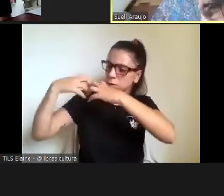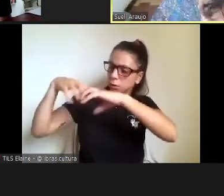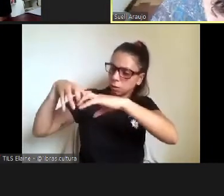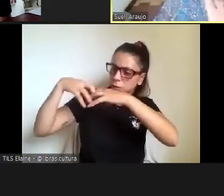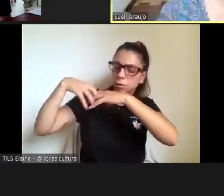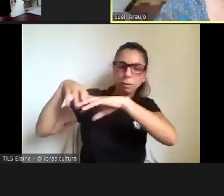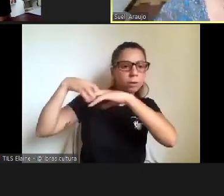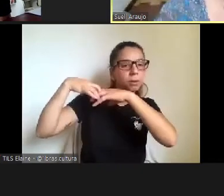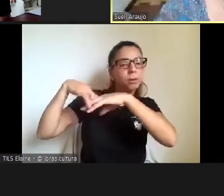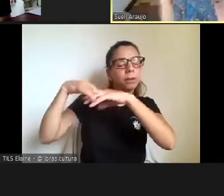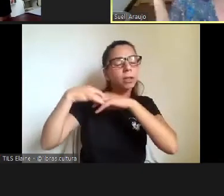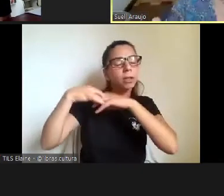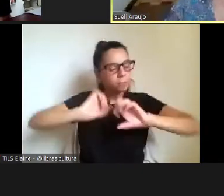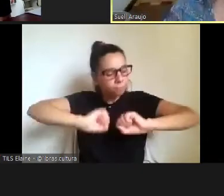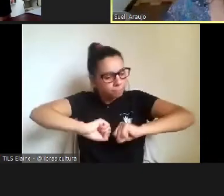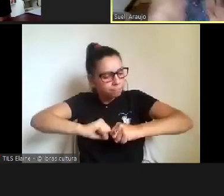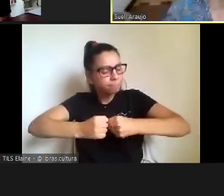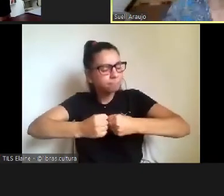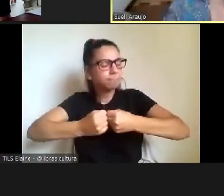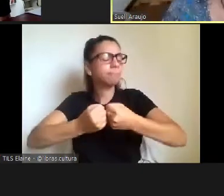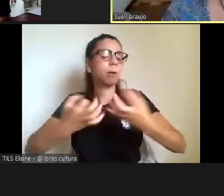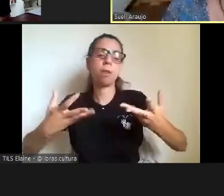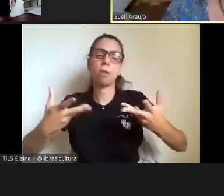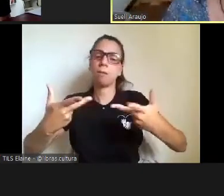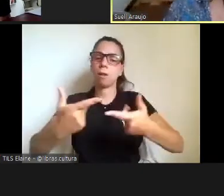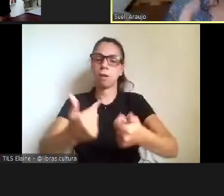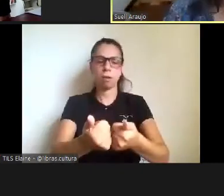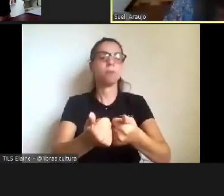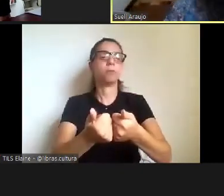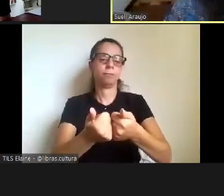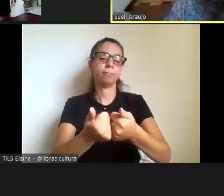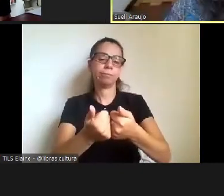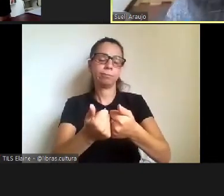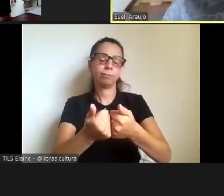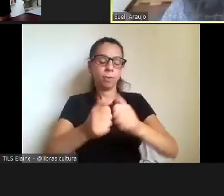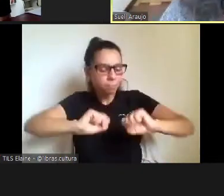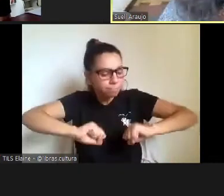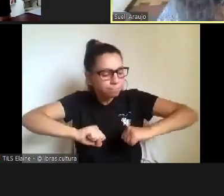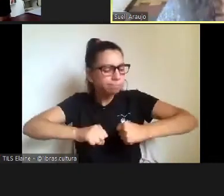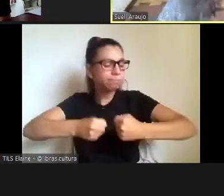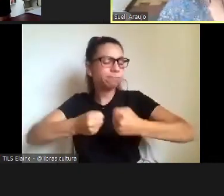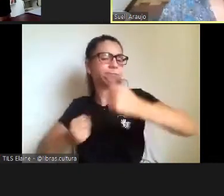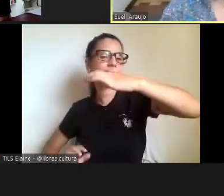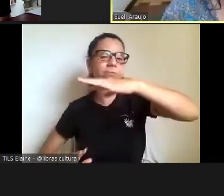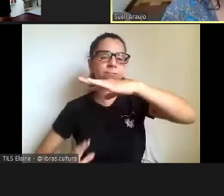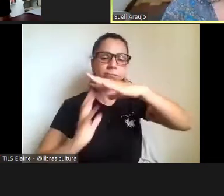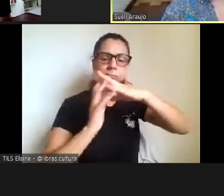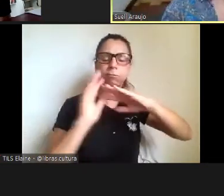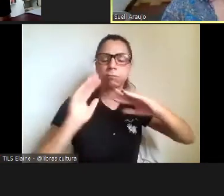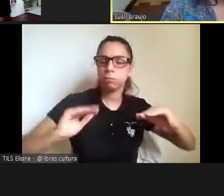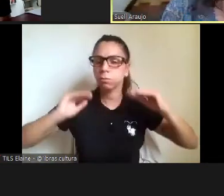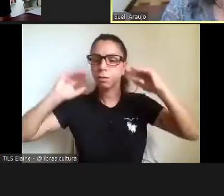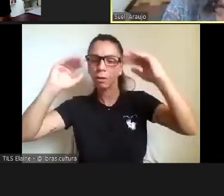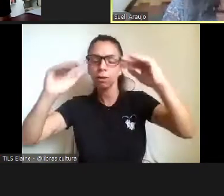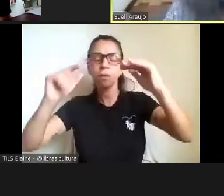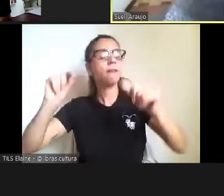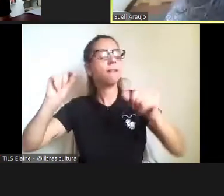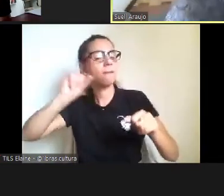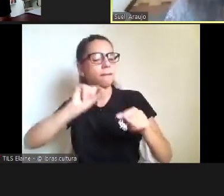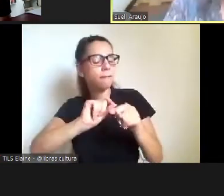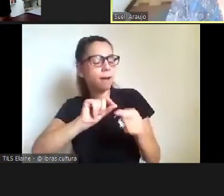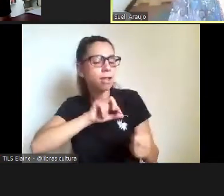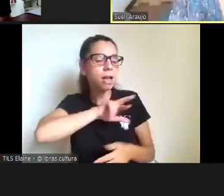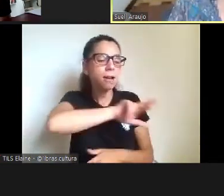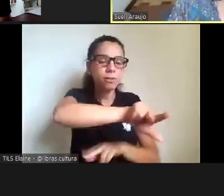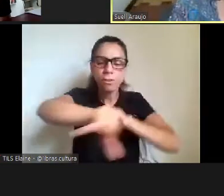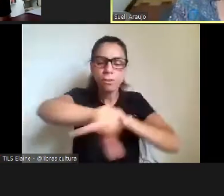construídas com a coragem extraordinária, não ordinária, extraordinária, que produz e que opera a diferença,